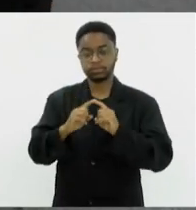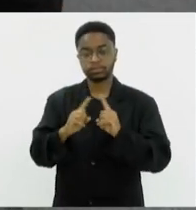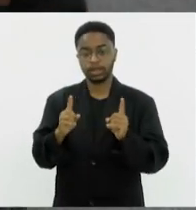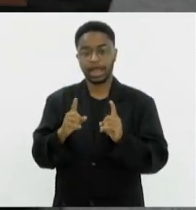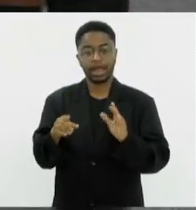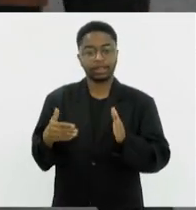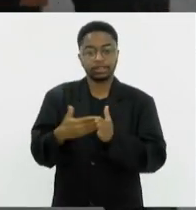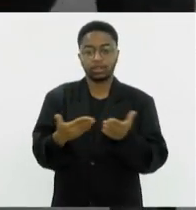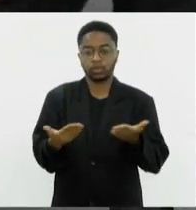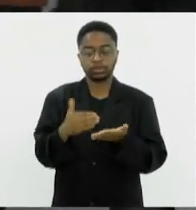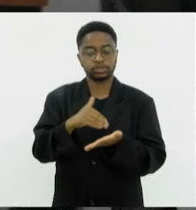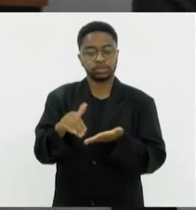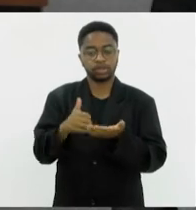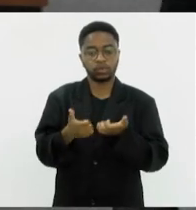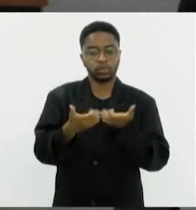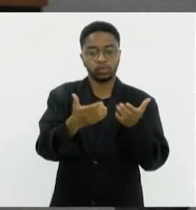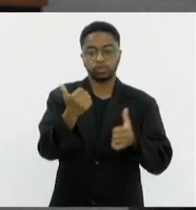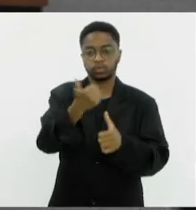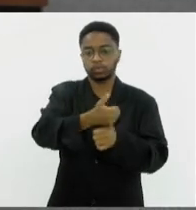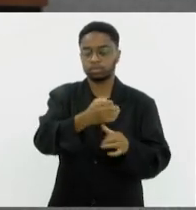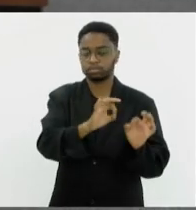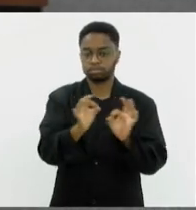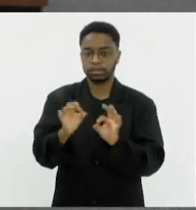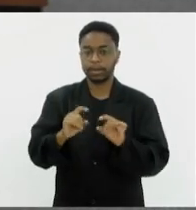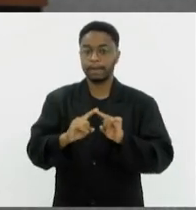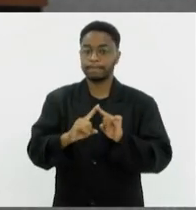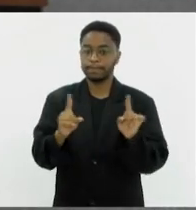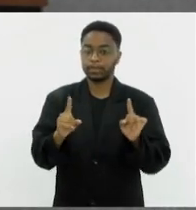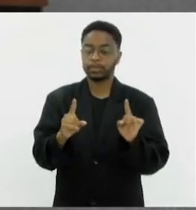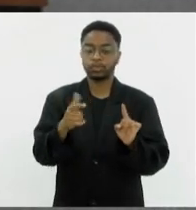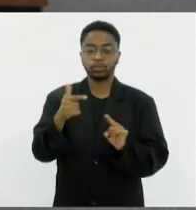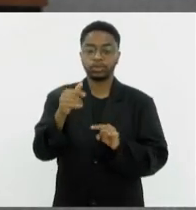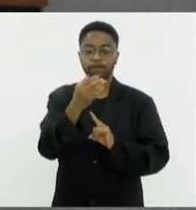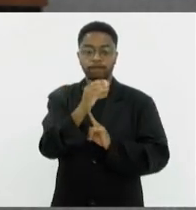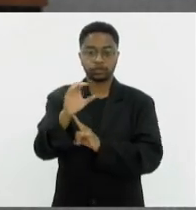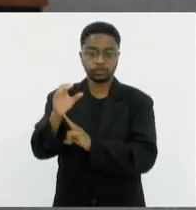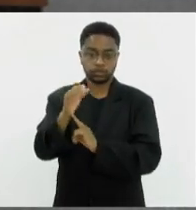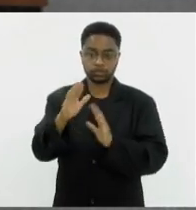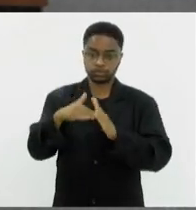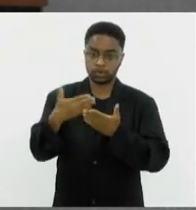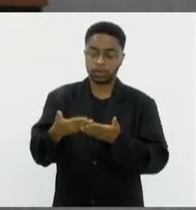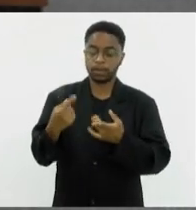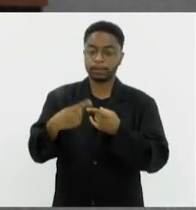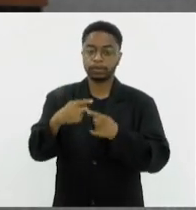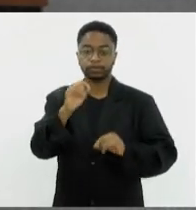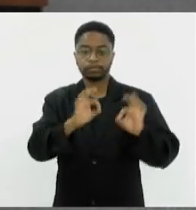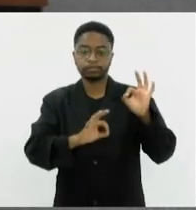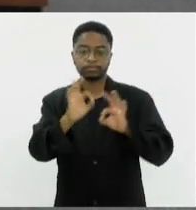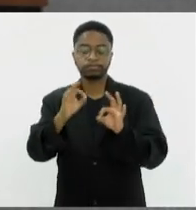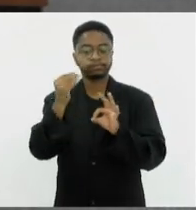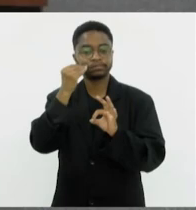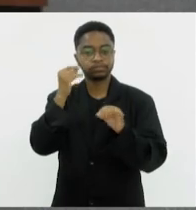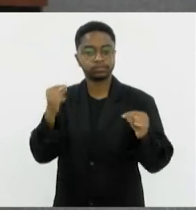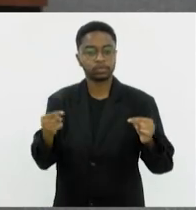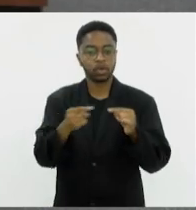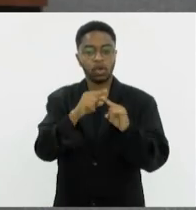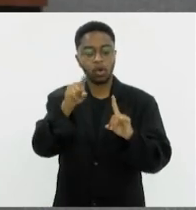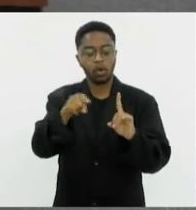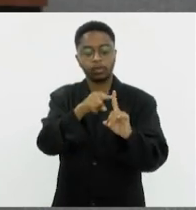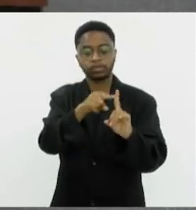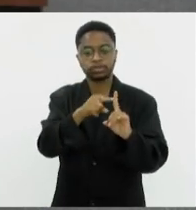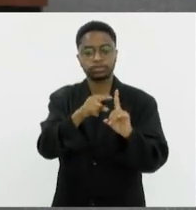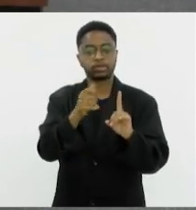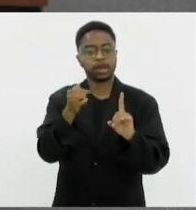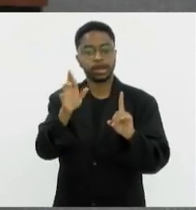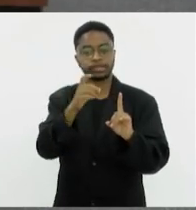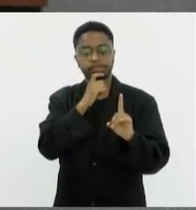infraestrutura para funcionar de forma climatizada e não tendo ventilação, porque foi feita para ser climatizada. Outra escola de